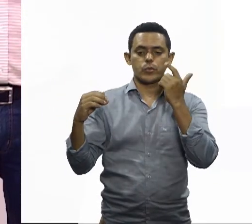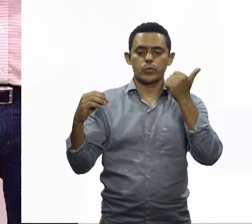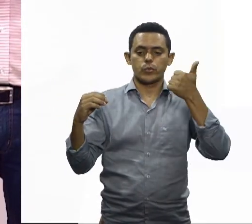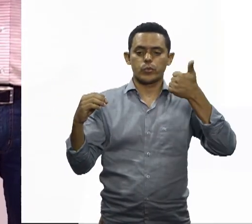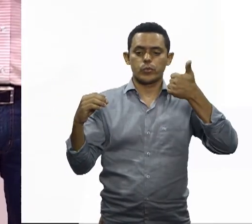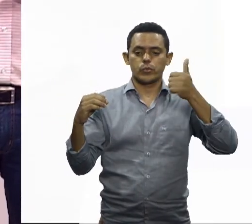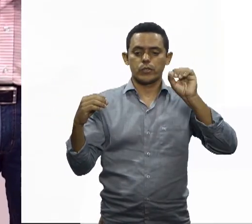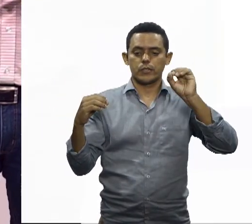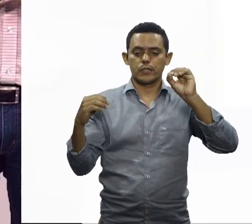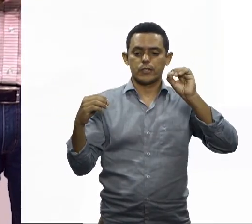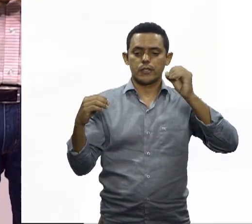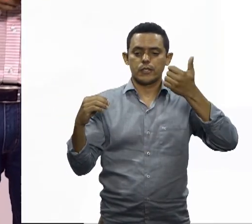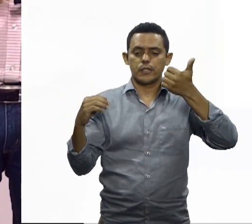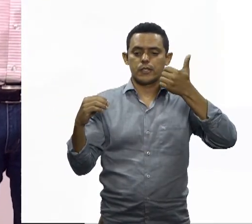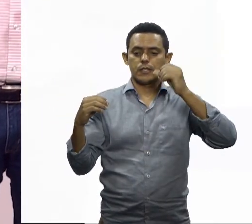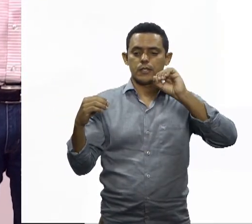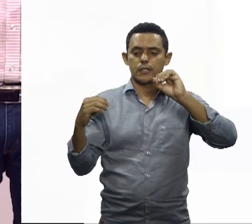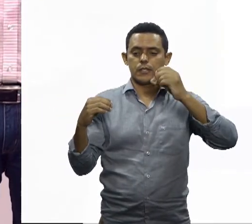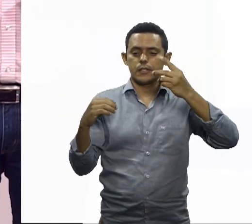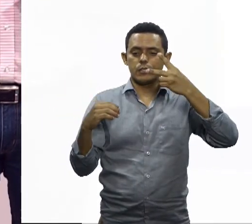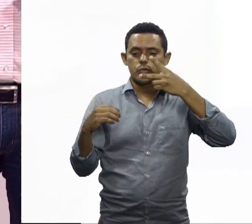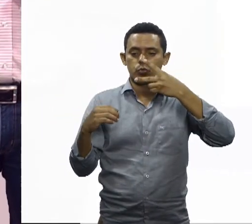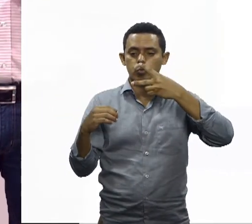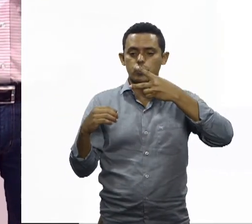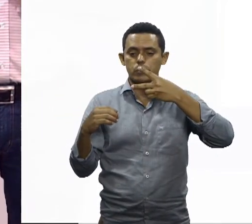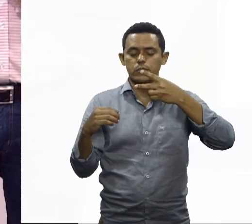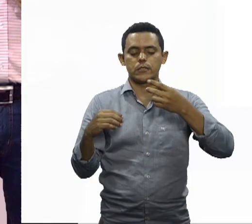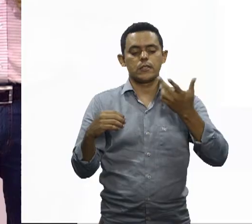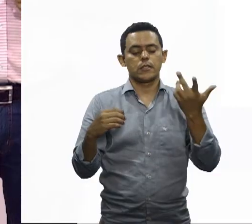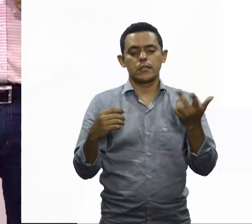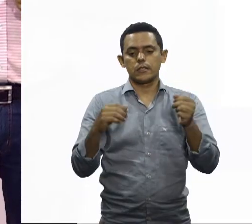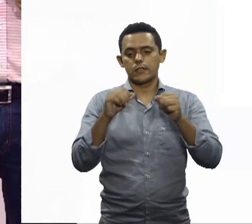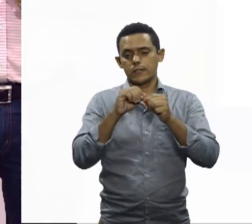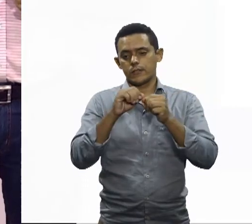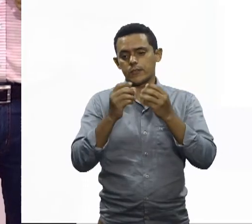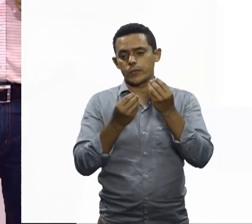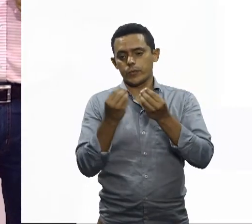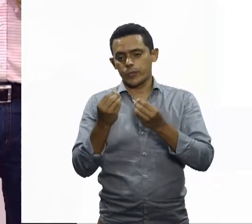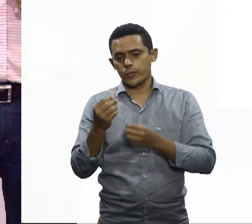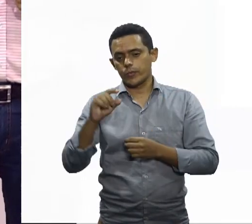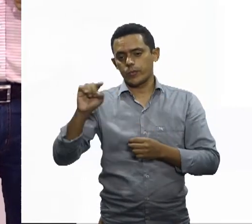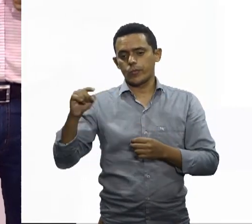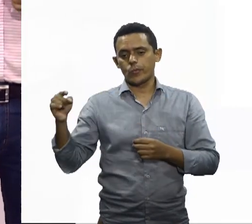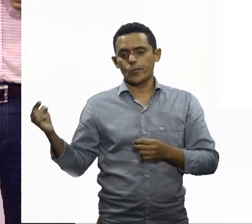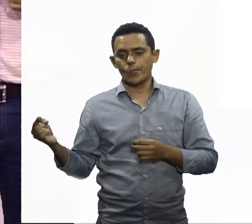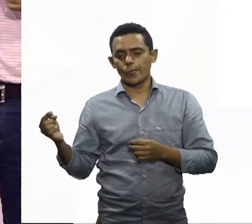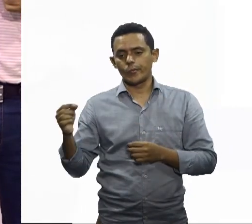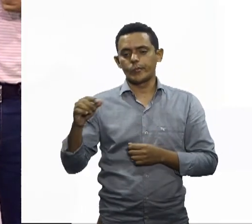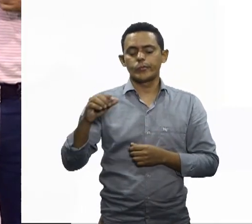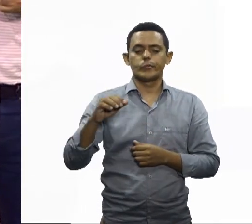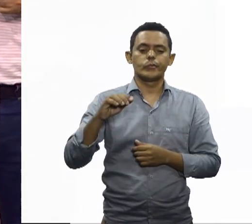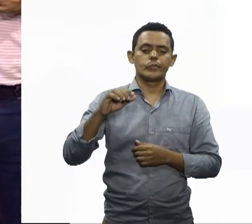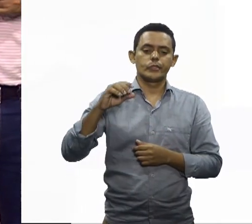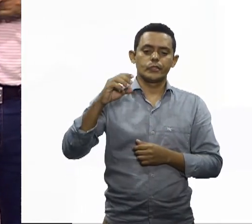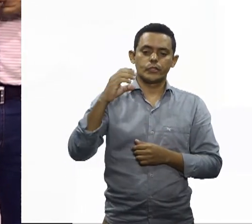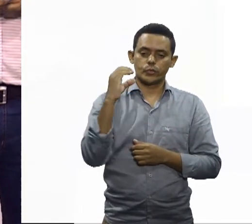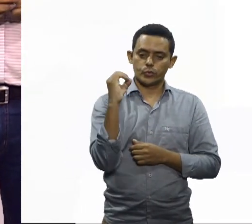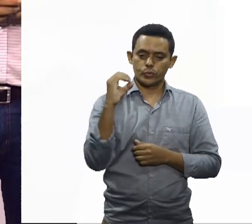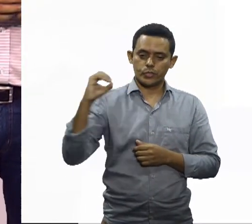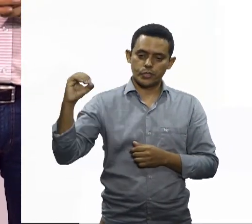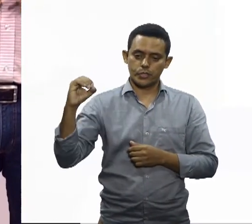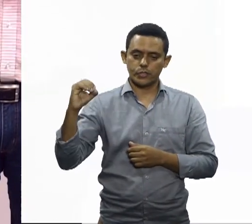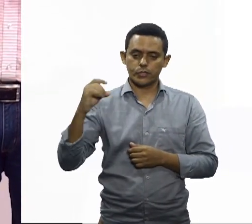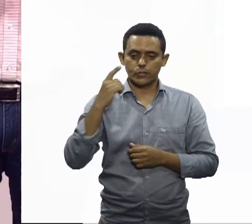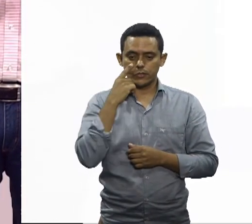zeros. Então, você deve andar para a direita duas casas. A vírgula deve percorrer duas casas para a direita. Então,